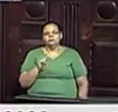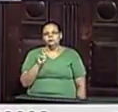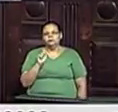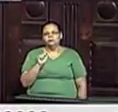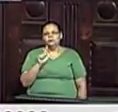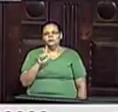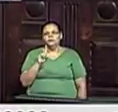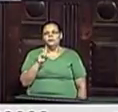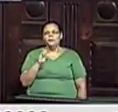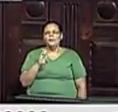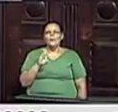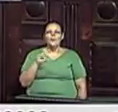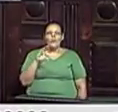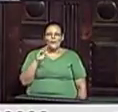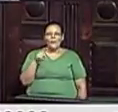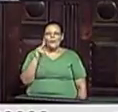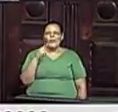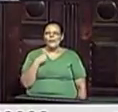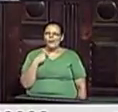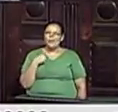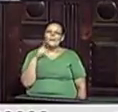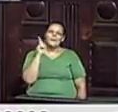Eu propositadamente